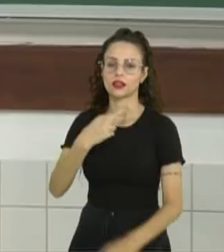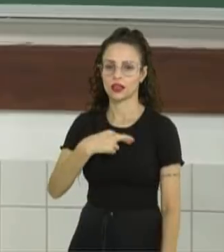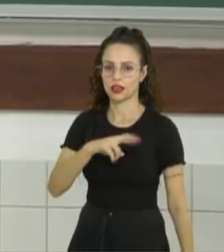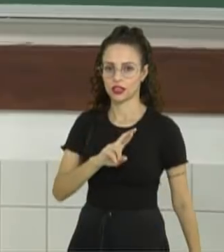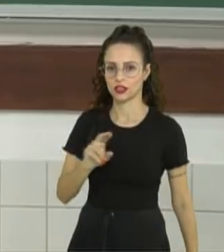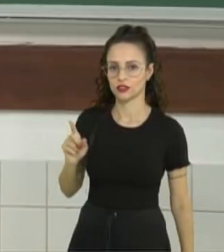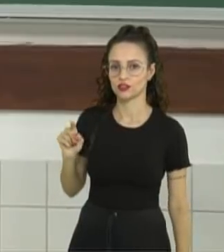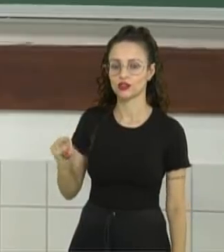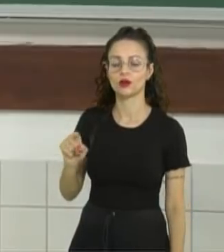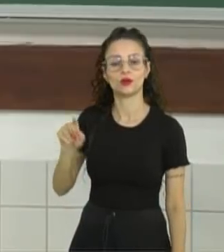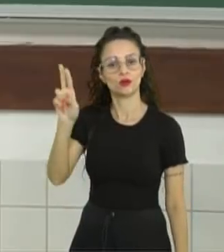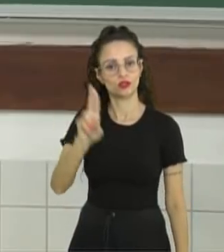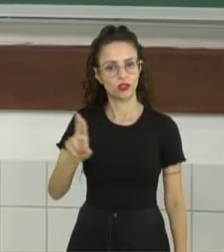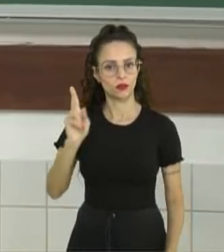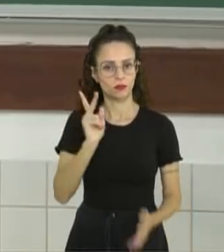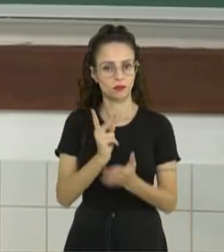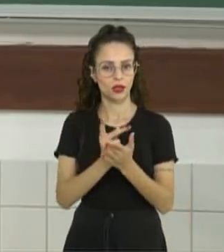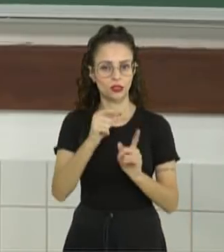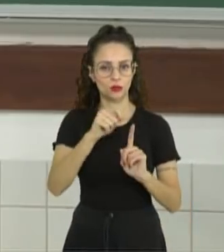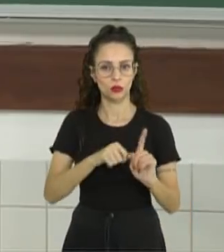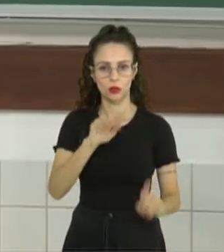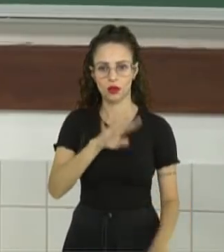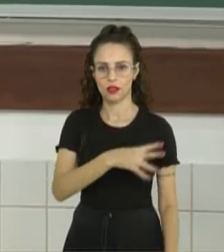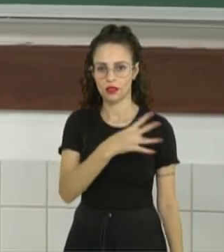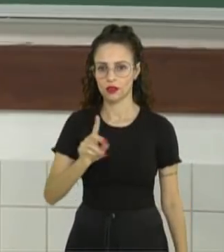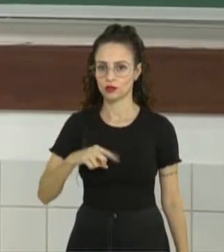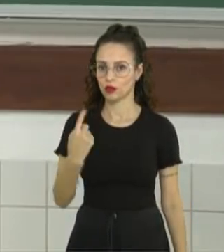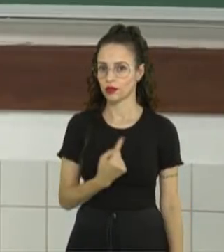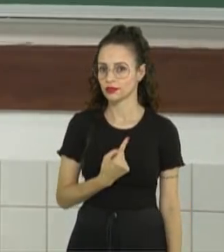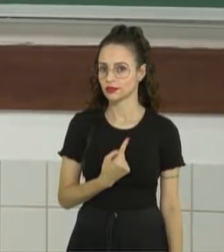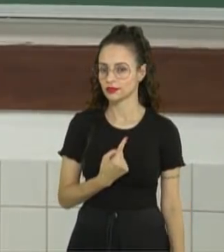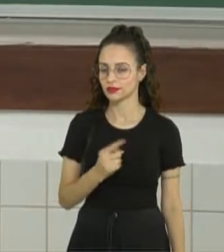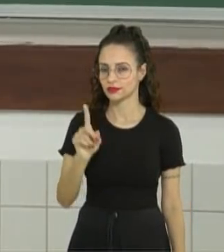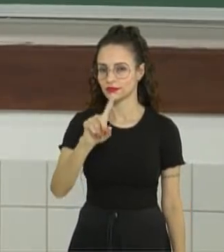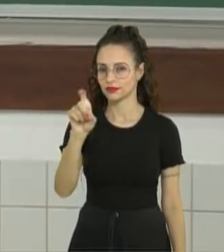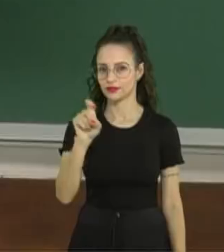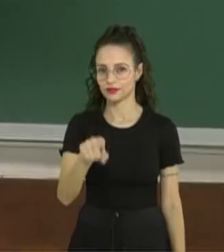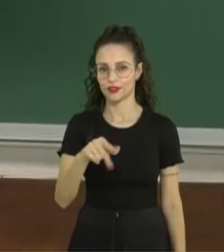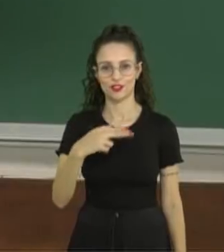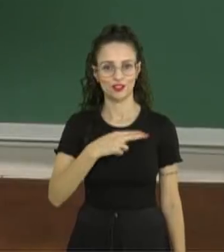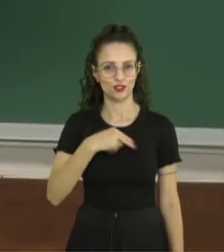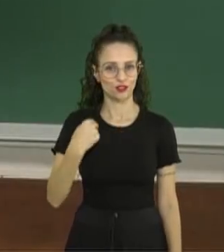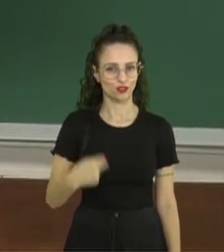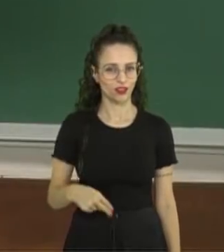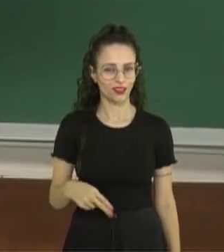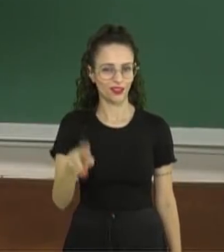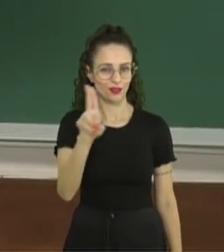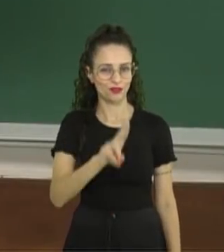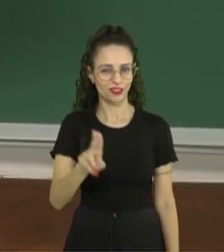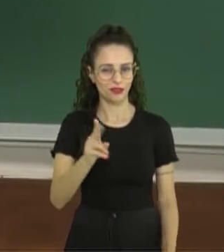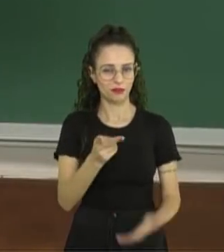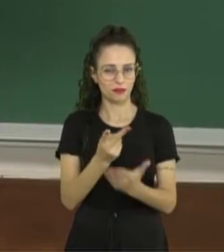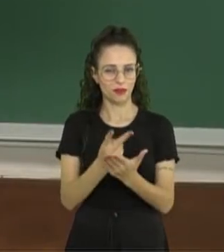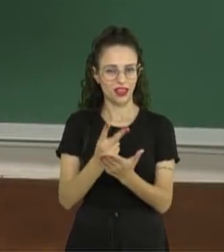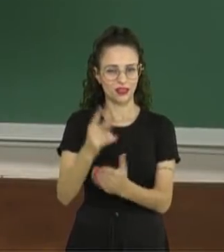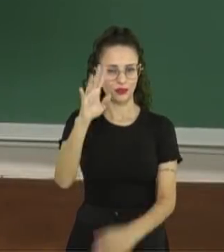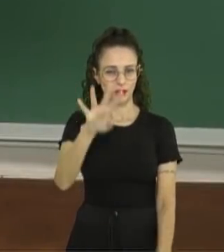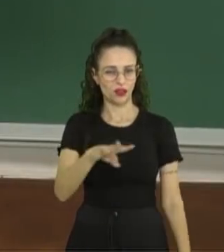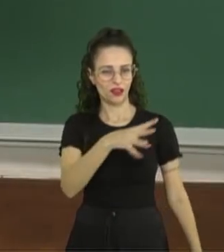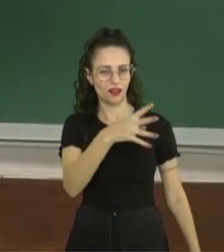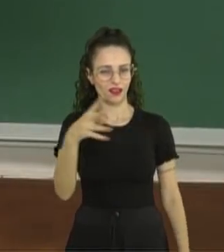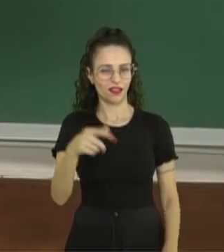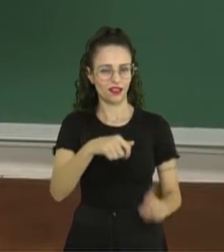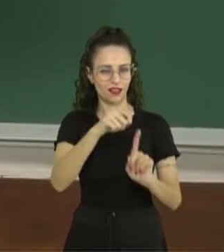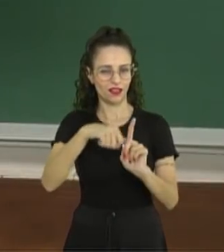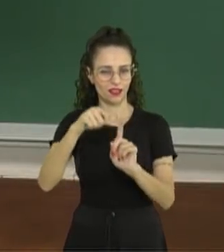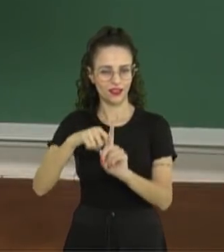islâmica, utilizam o mesmo calendário que nós? Será que na China utilizam o mesmo calendário que o